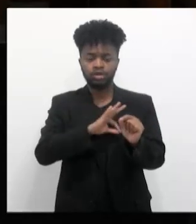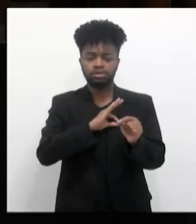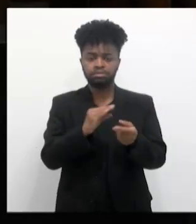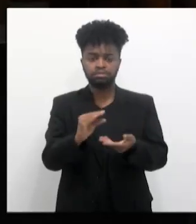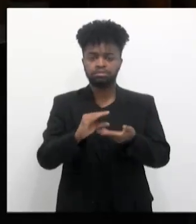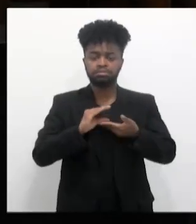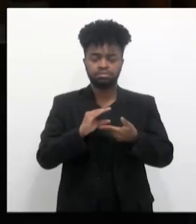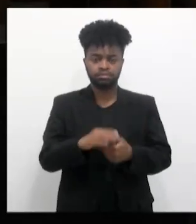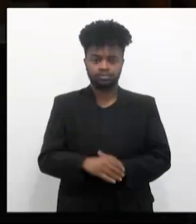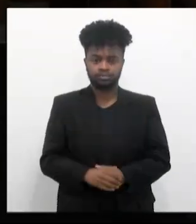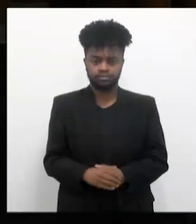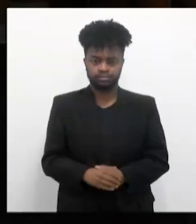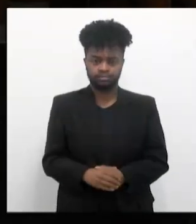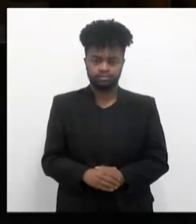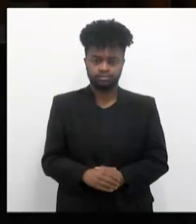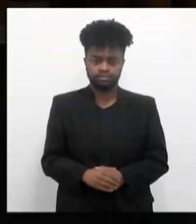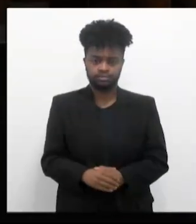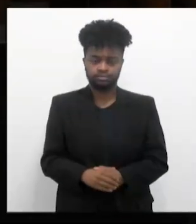rentabilidade?